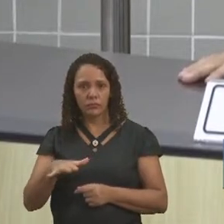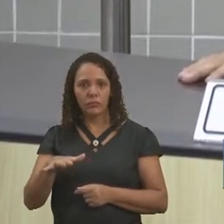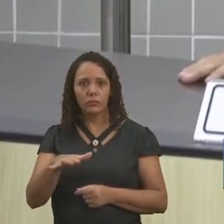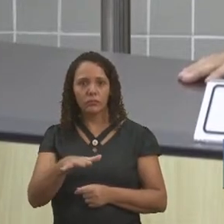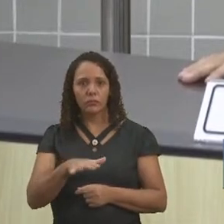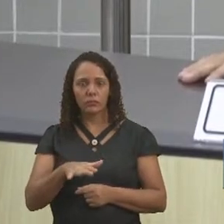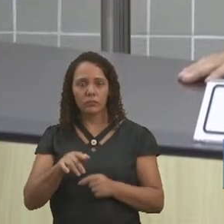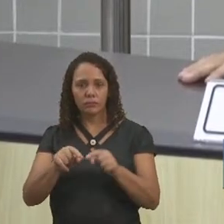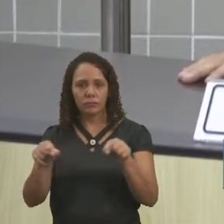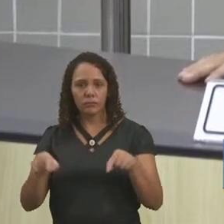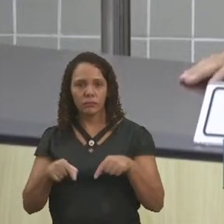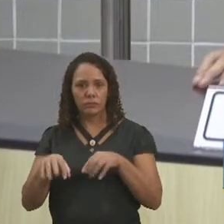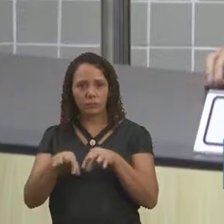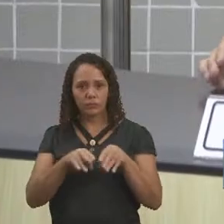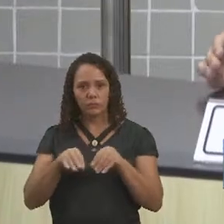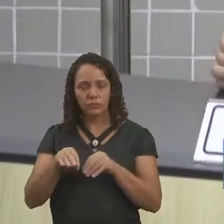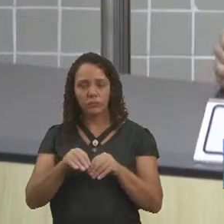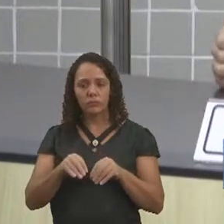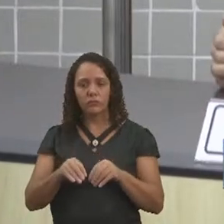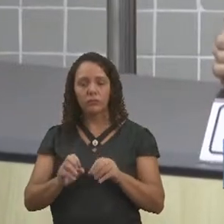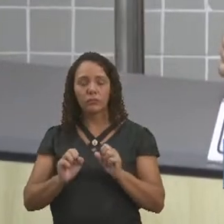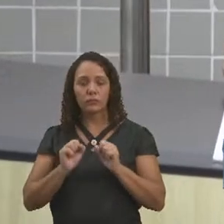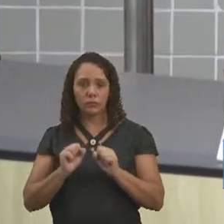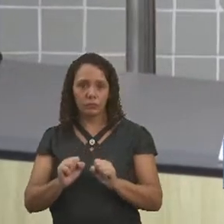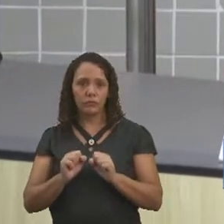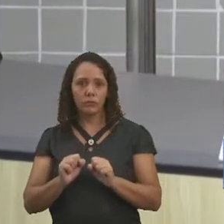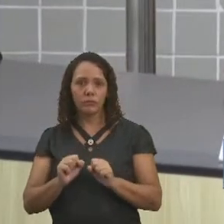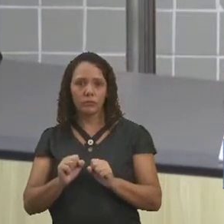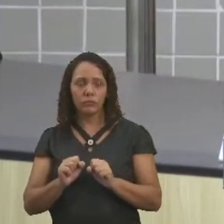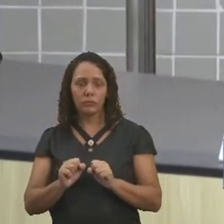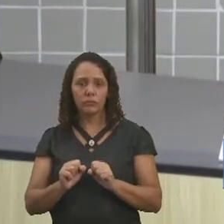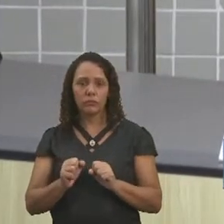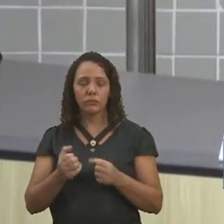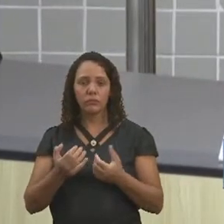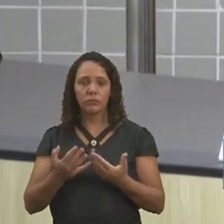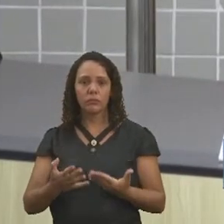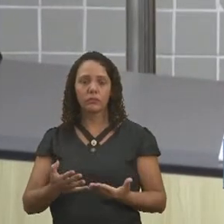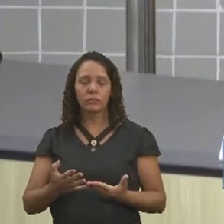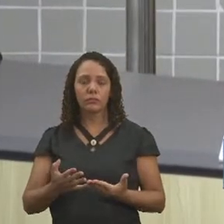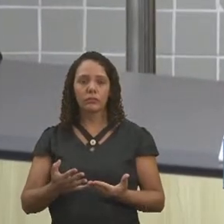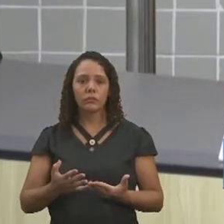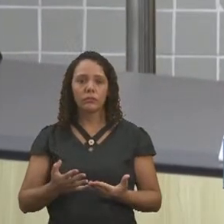não, eles podem, já que não tem interesse do poder público,